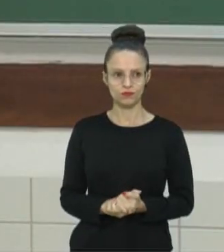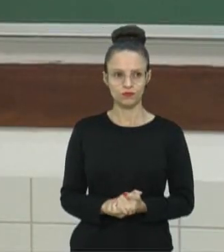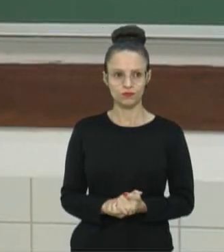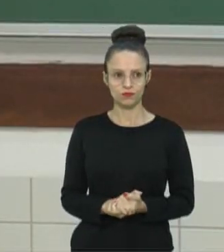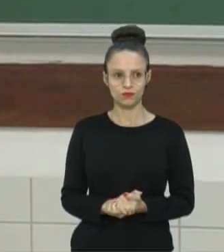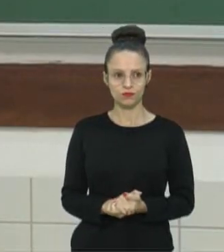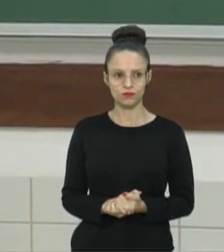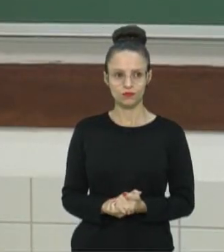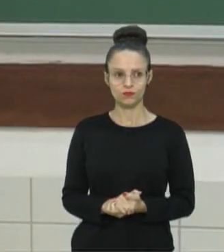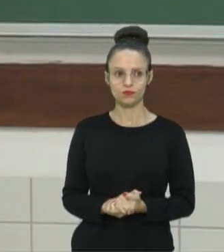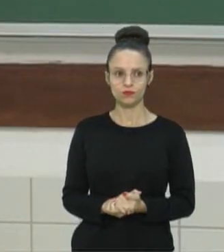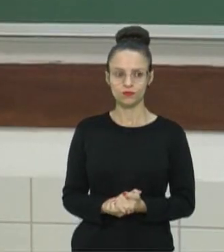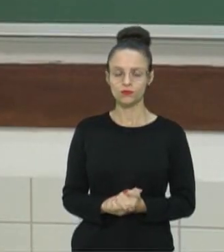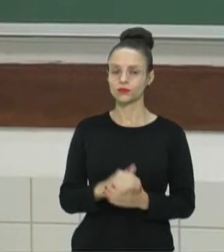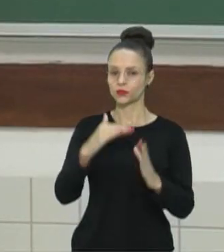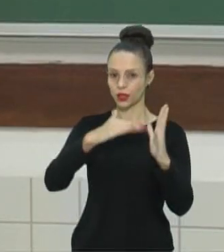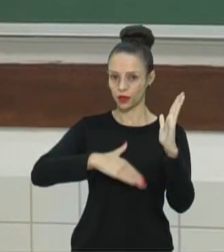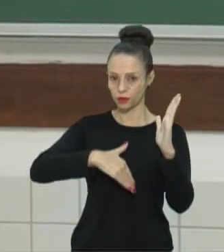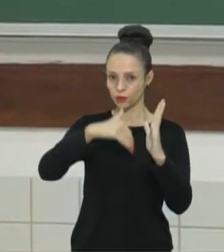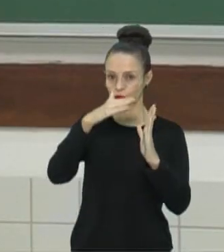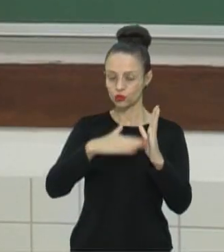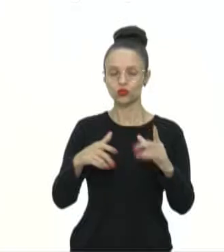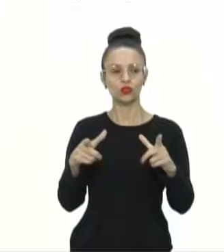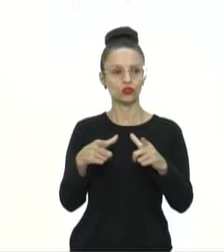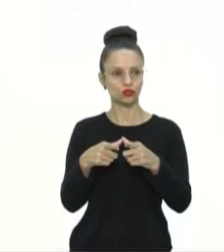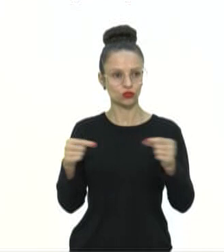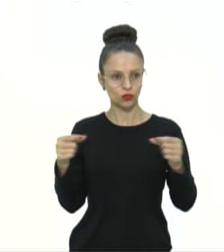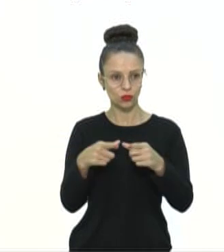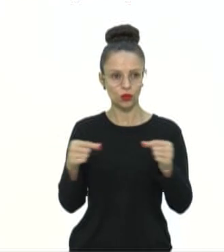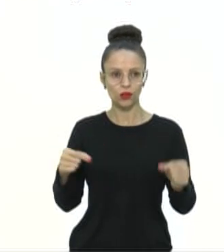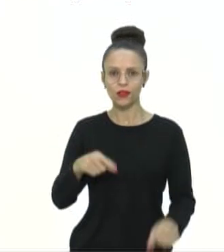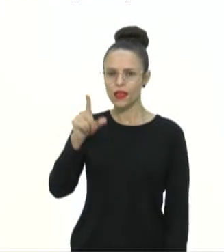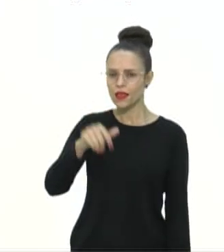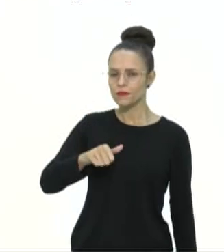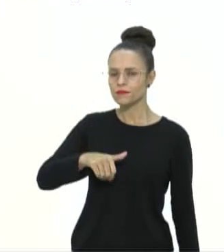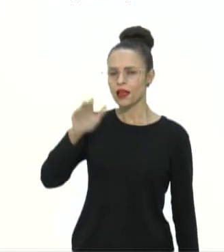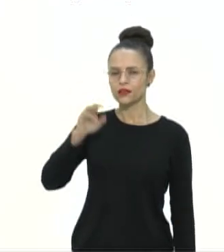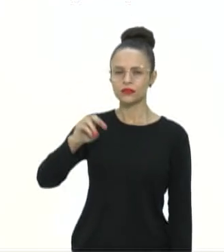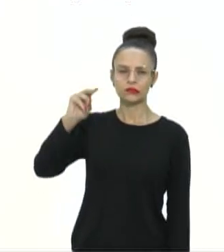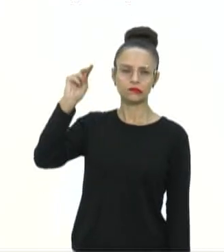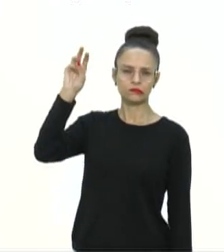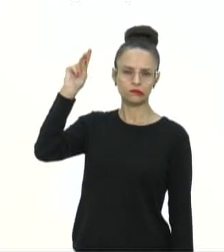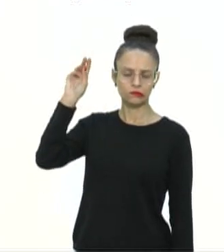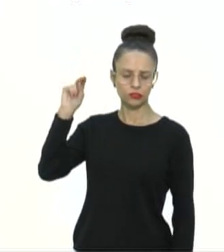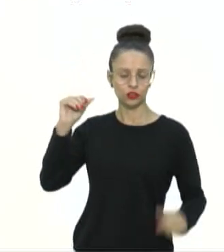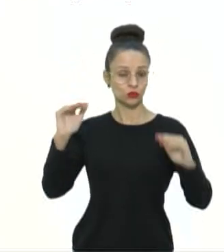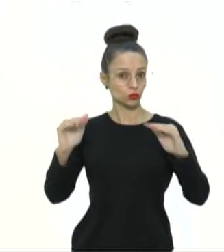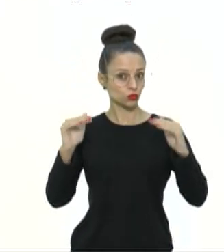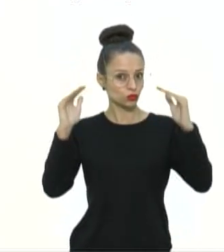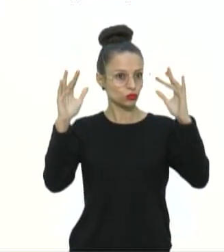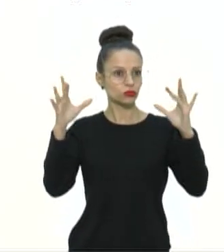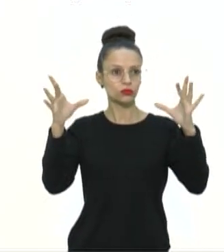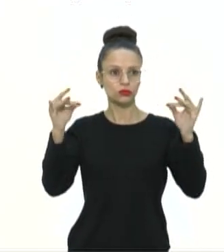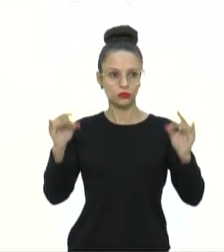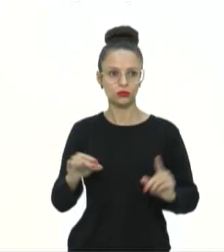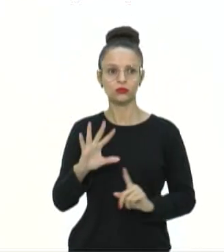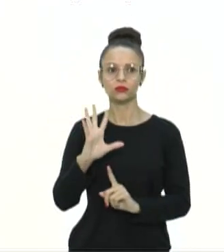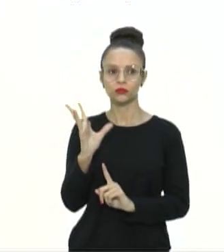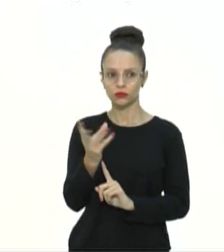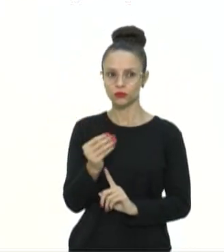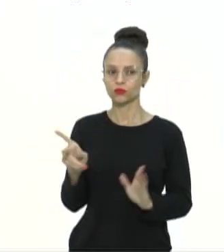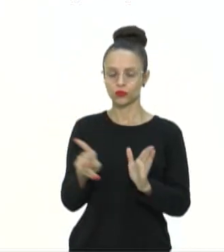Prosseguindo, a pintura japonesa é uma das mais antigas e refinadas artes